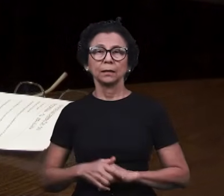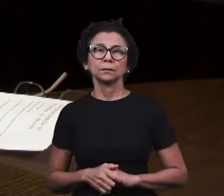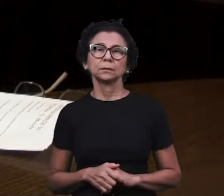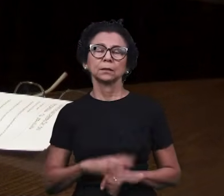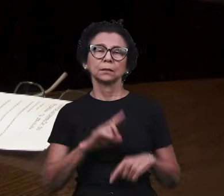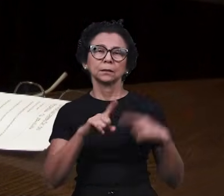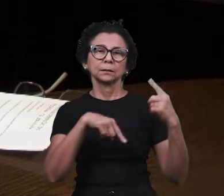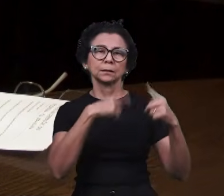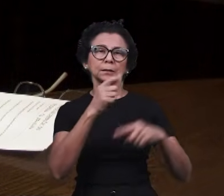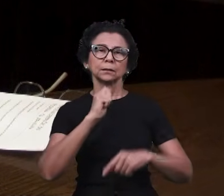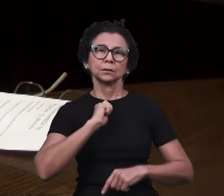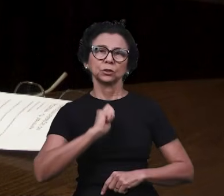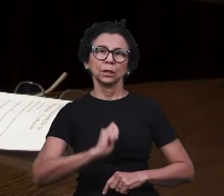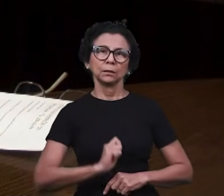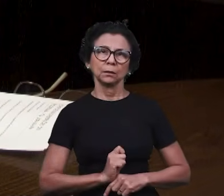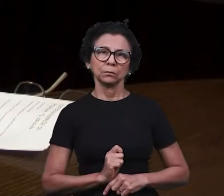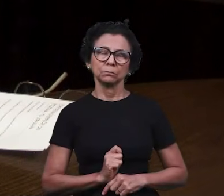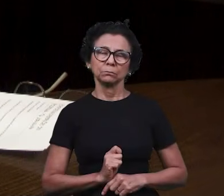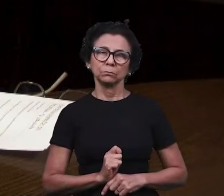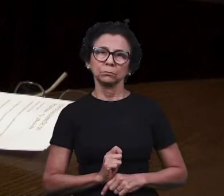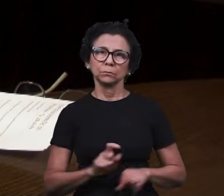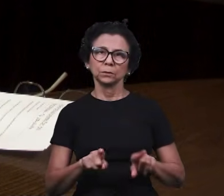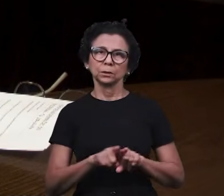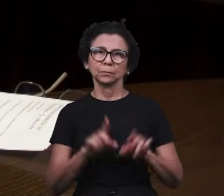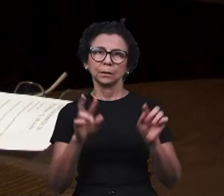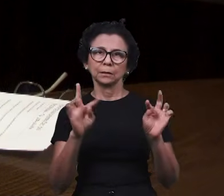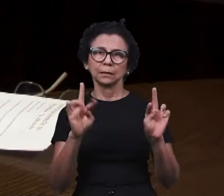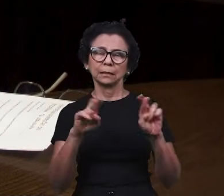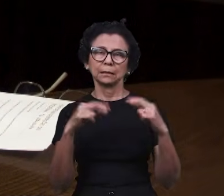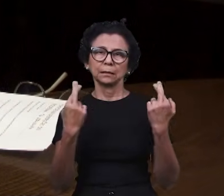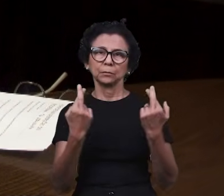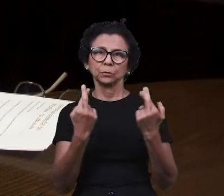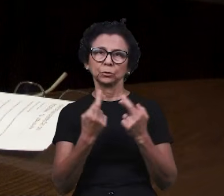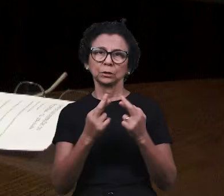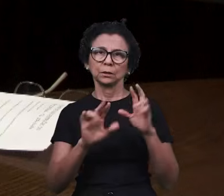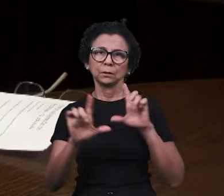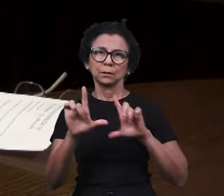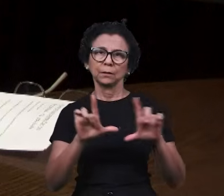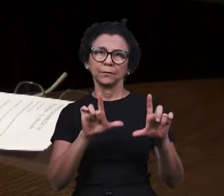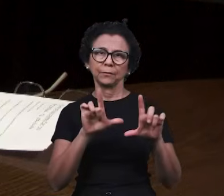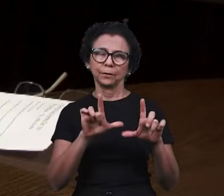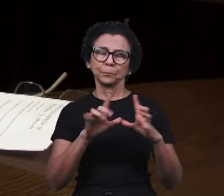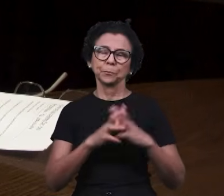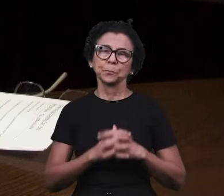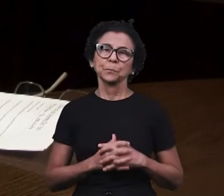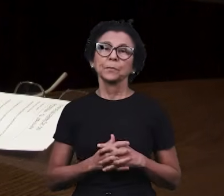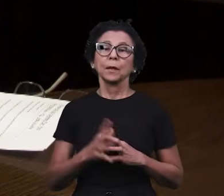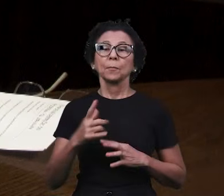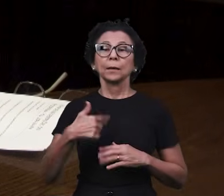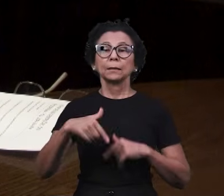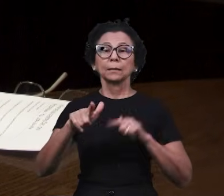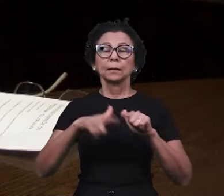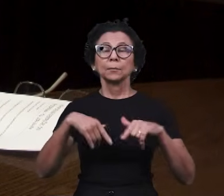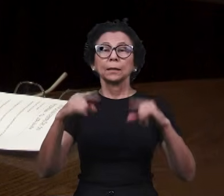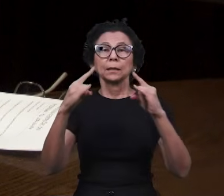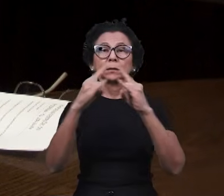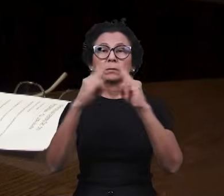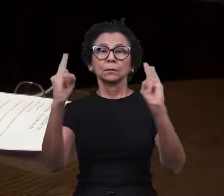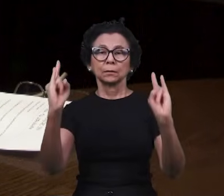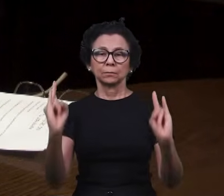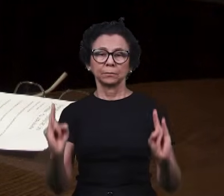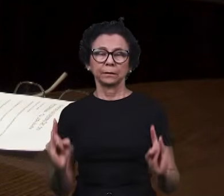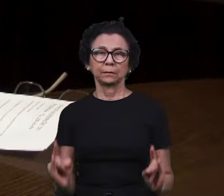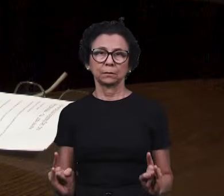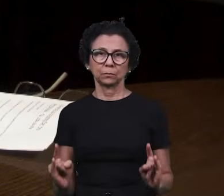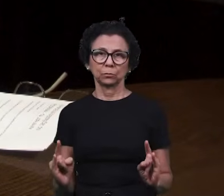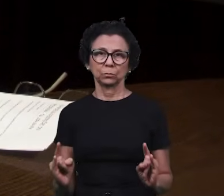Levi, para realizar o trabalho no tabernáculo. Eu gostaria de passar aqui a palavra para o